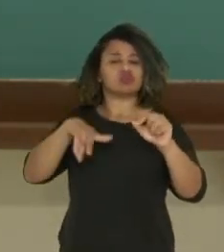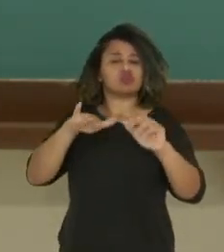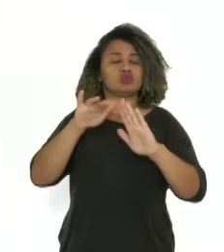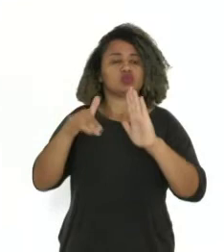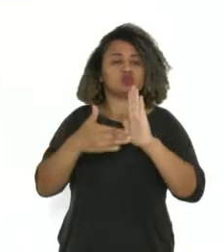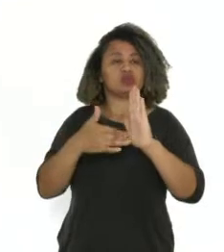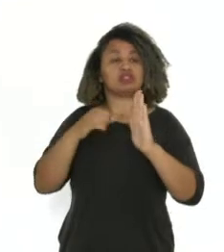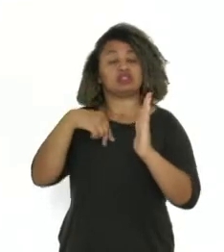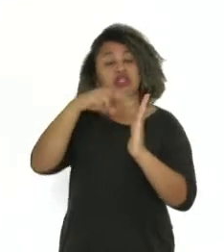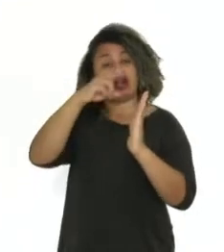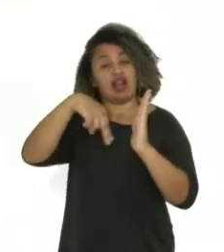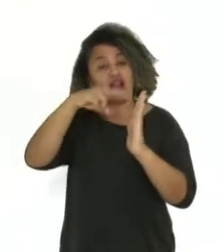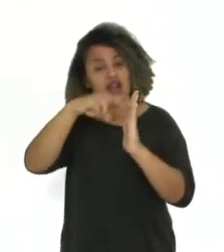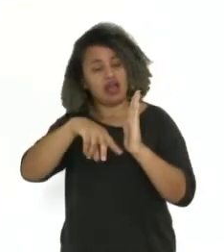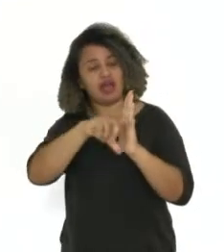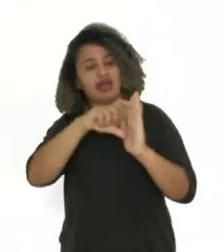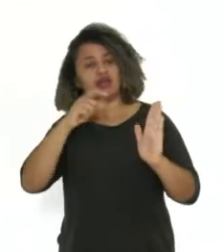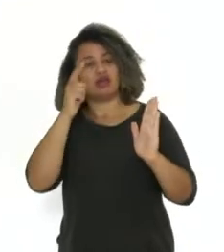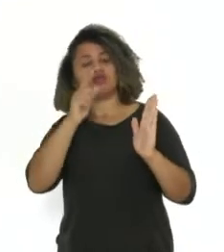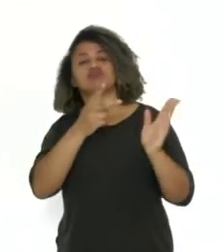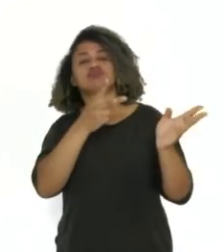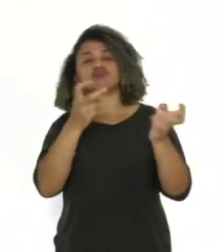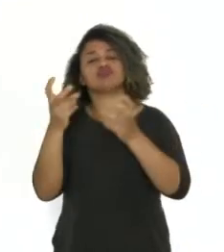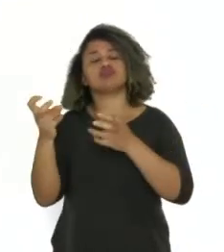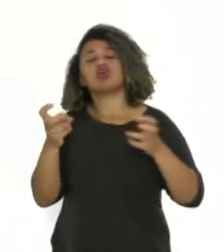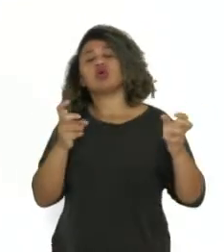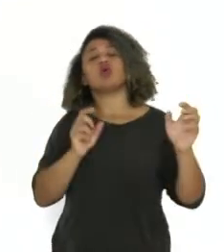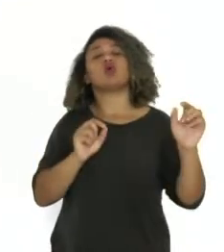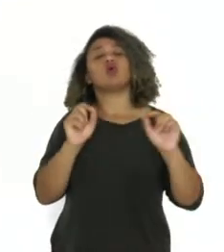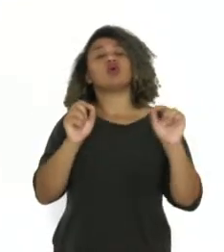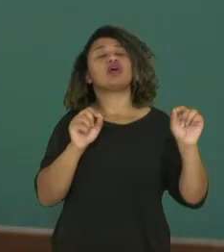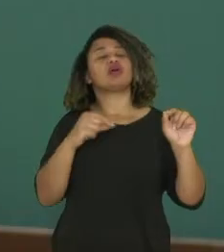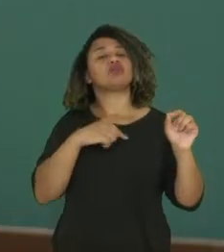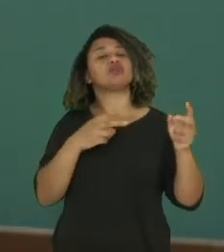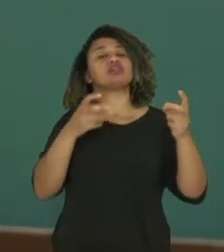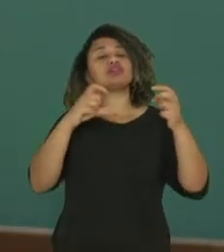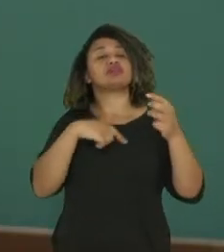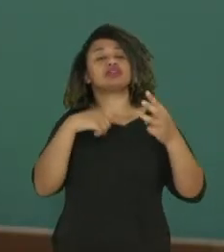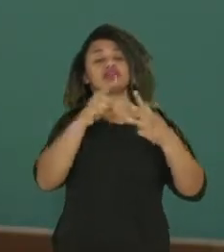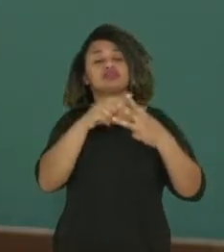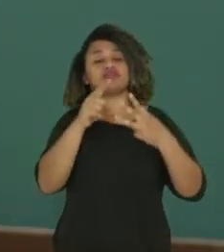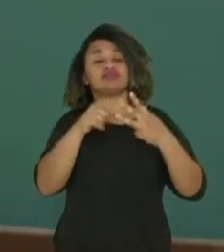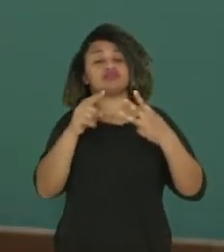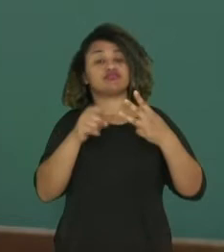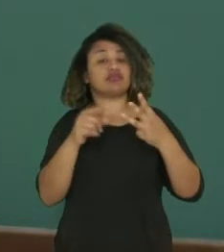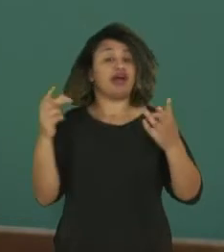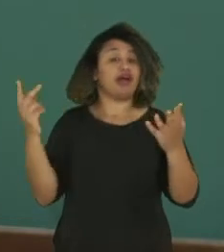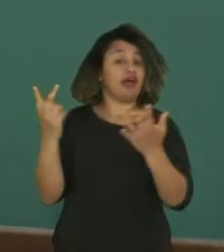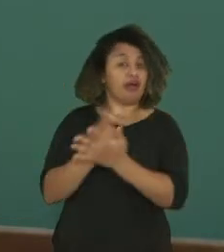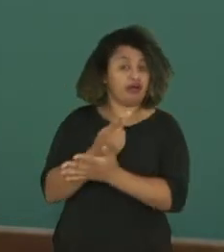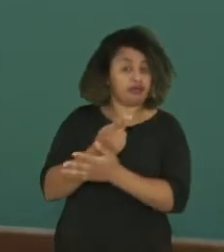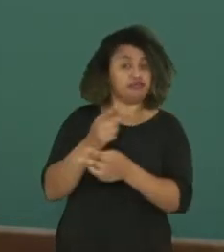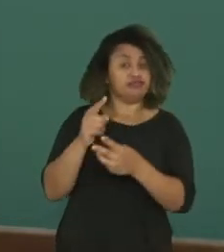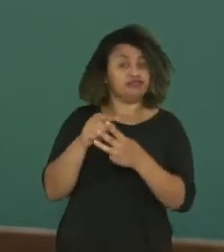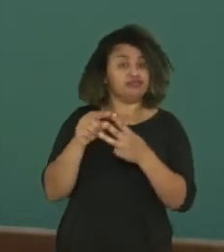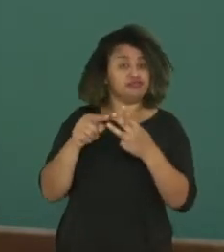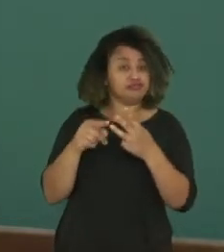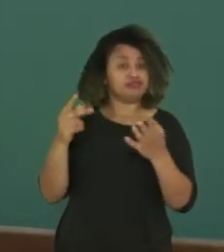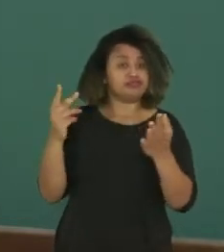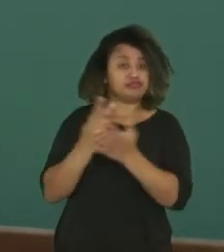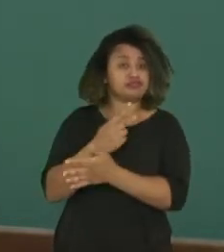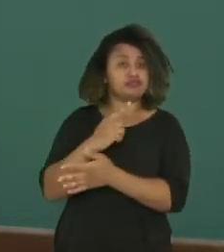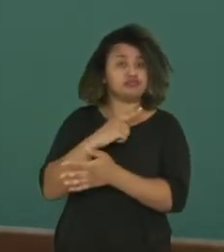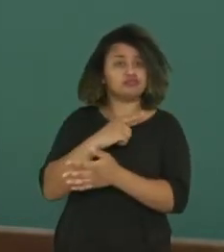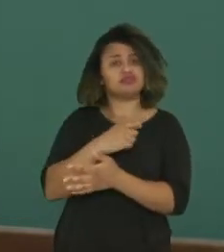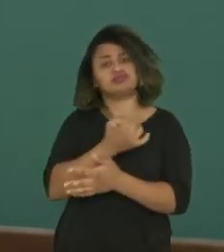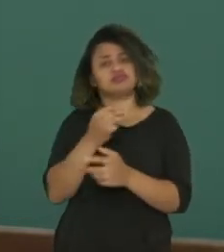vocês leram, conseguiram identificar aí, né? Observem que tem três errinhos. São três erros aqui e